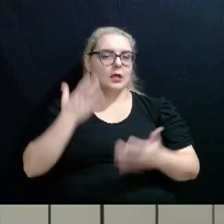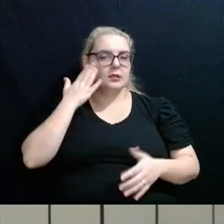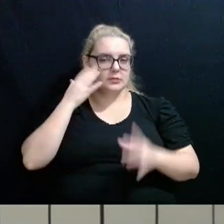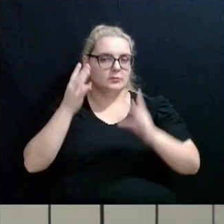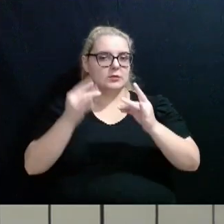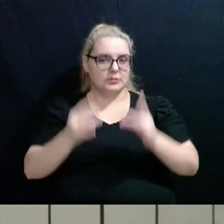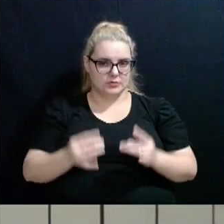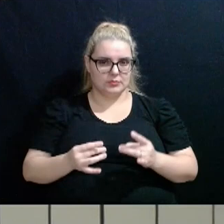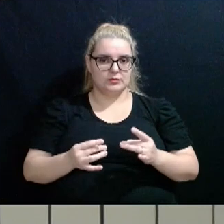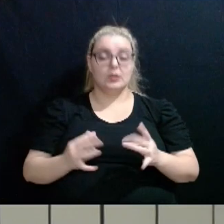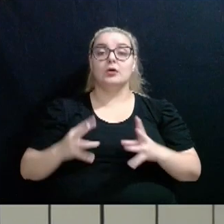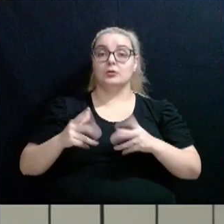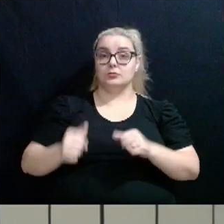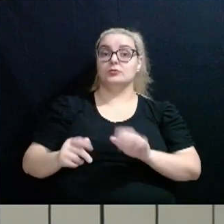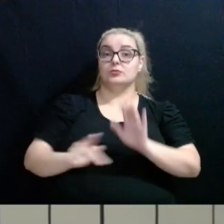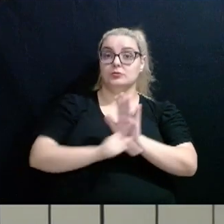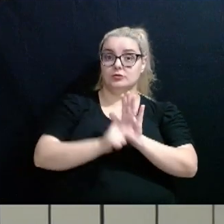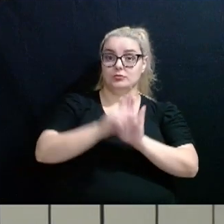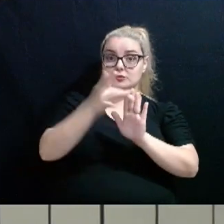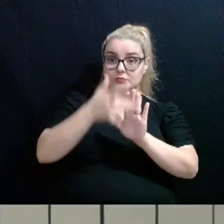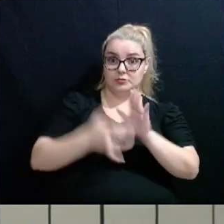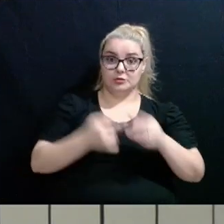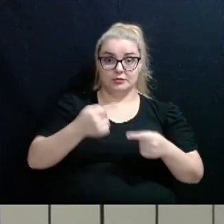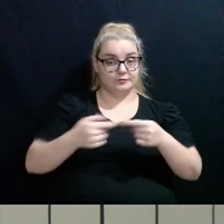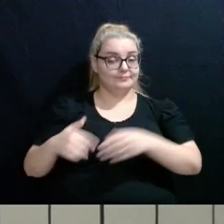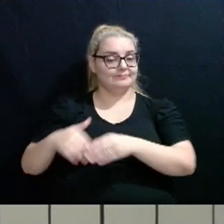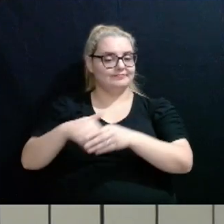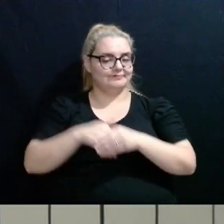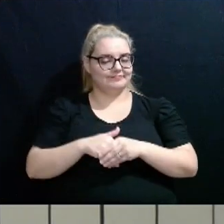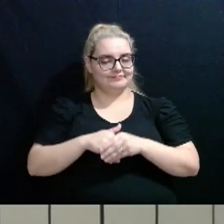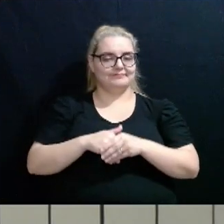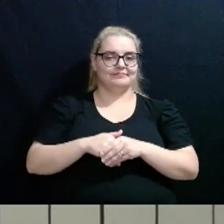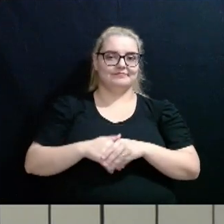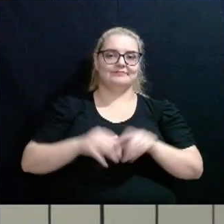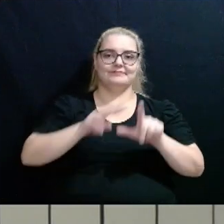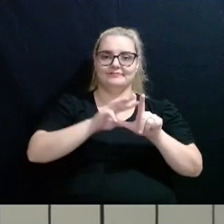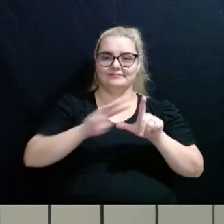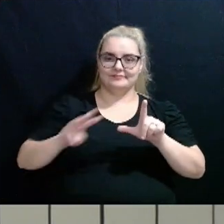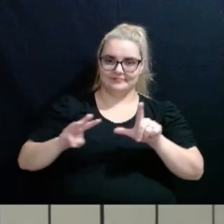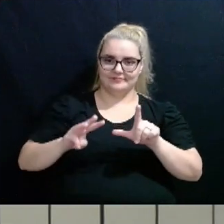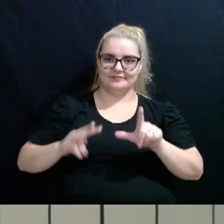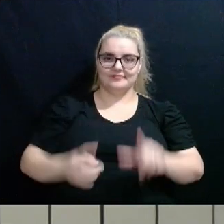todos os projetos que serão discutidos e votados? É só entrar no site da Câmara,